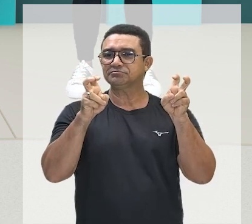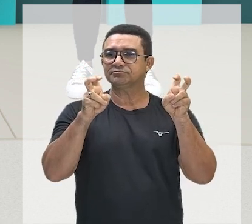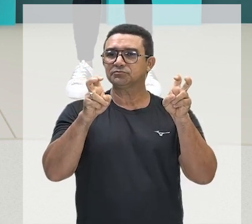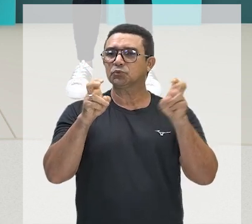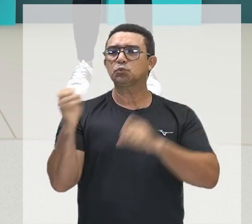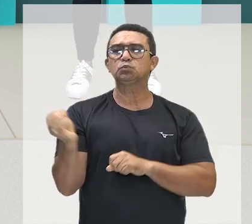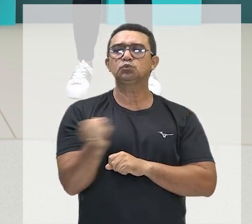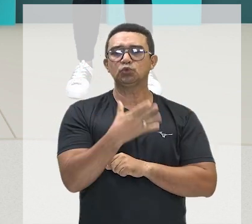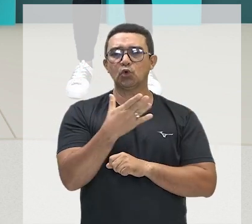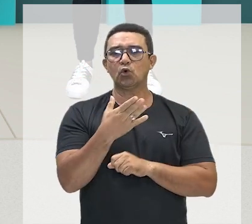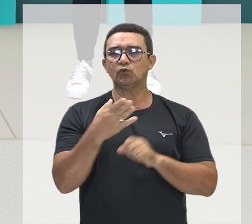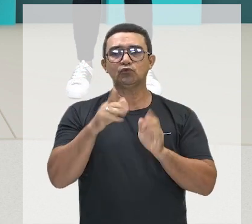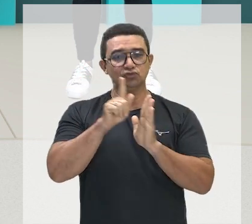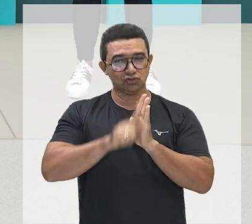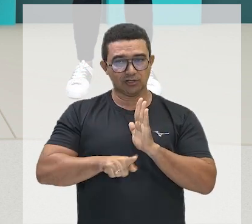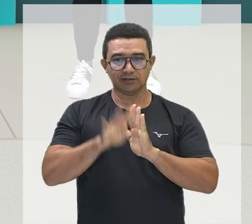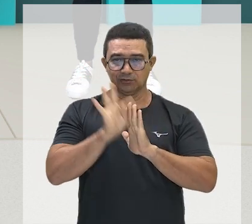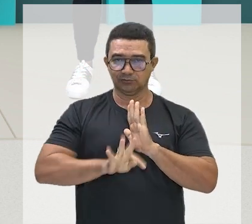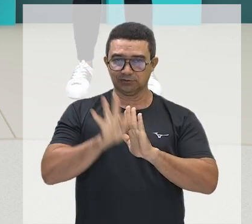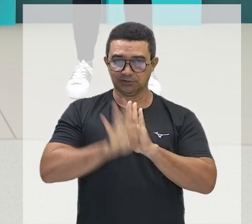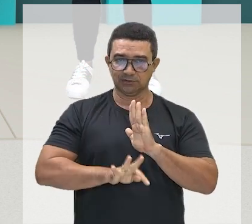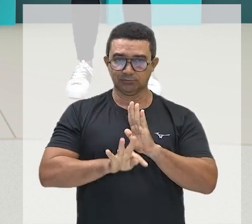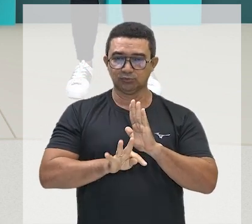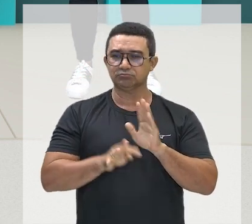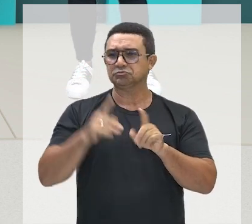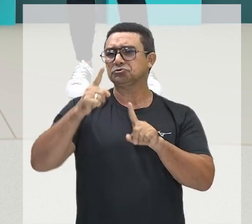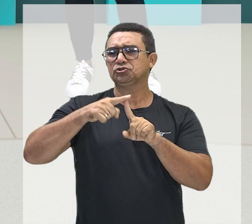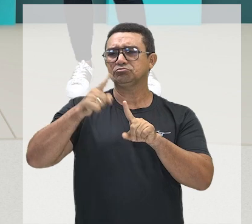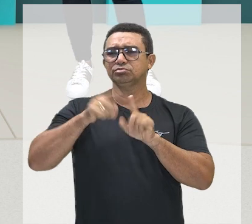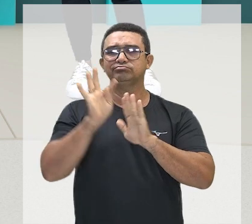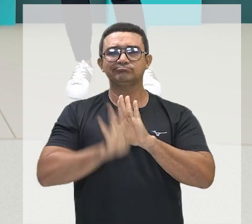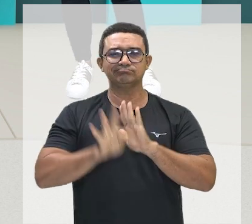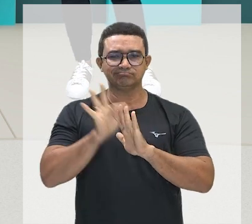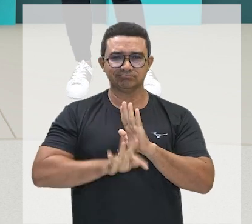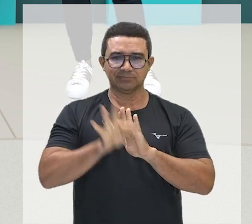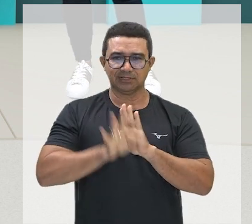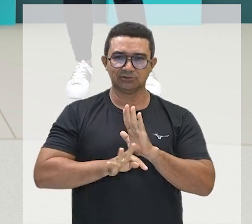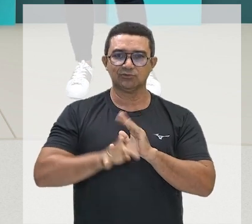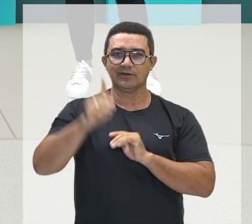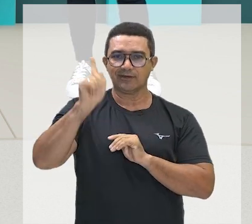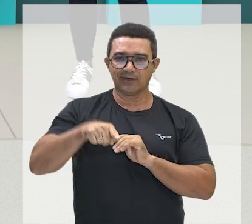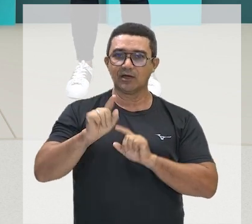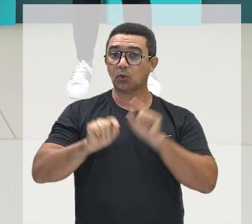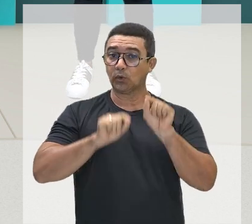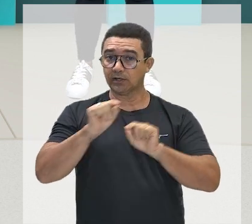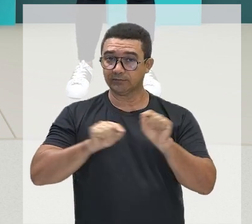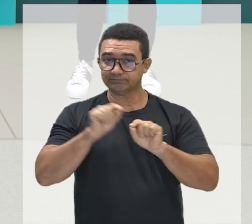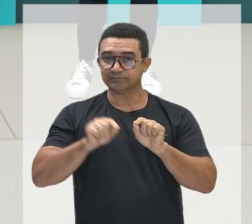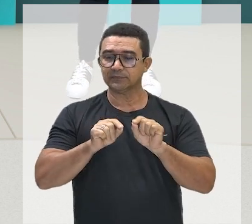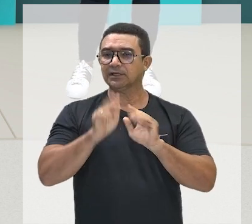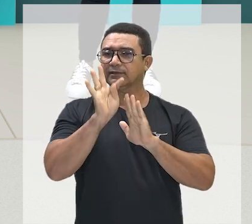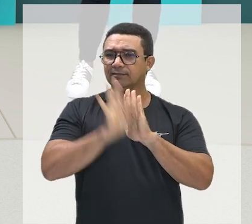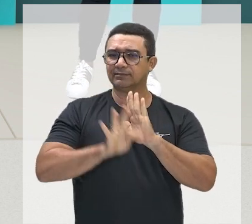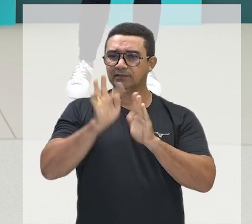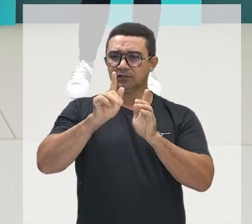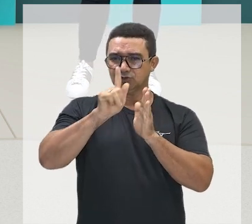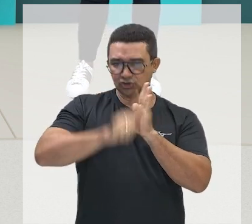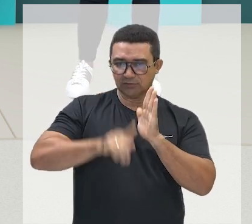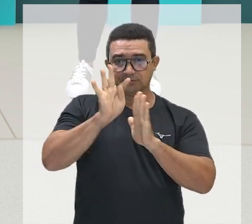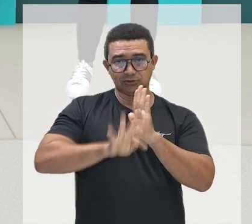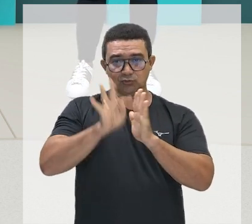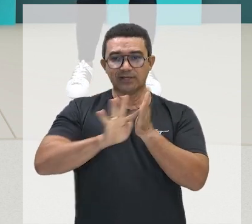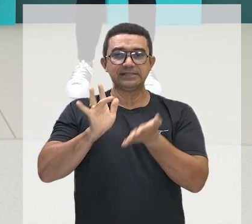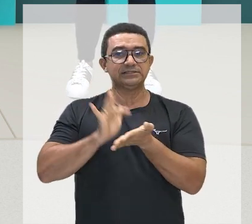gênero textual, esse novo tipo de texto que são os gêneros textuais digitais,